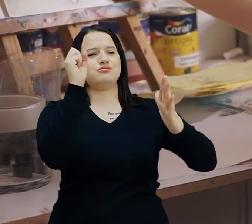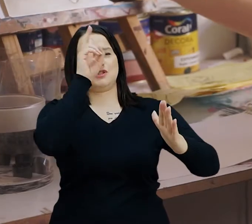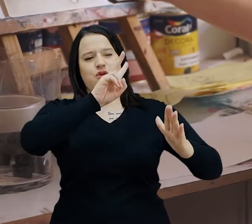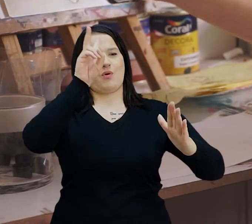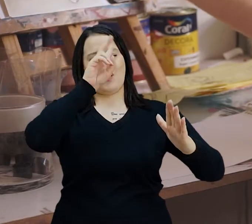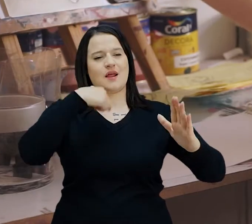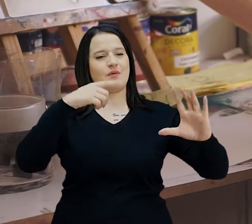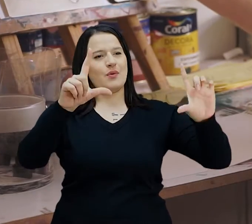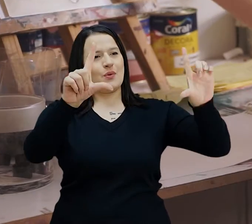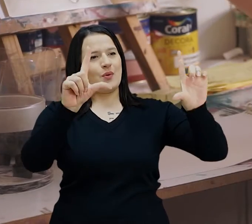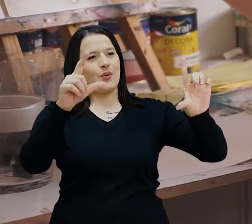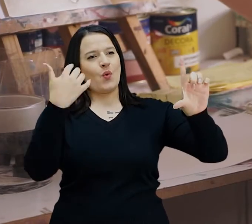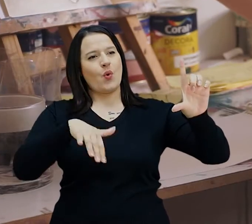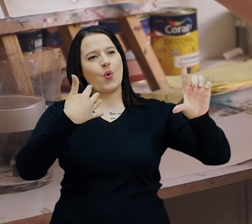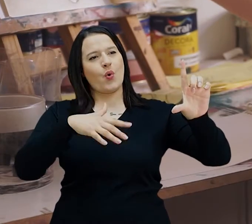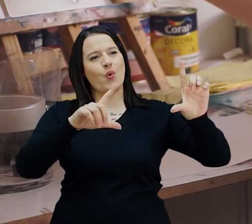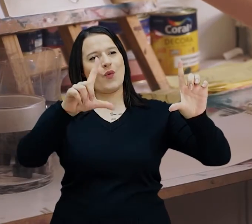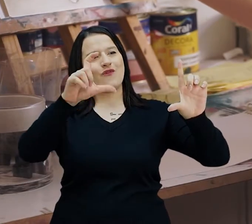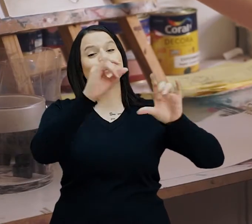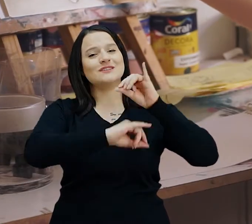histórico, e eu meio que reproduzi